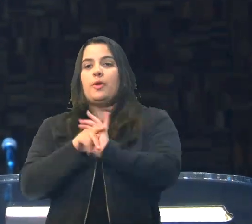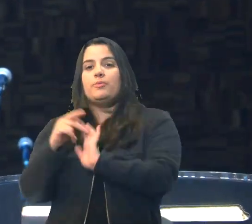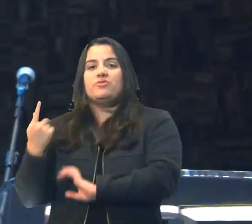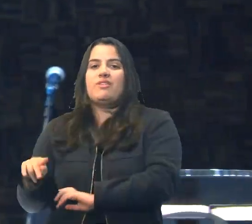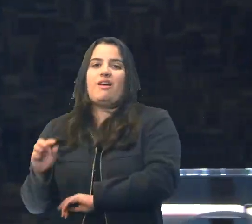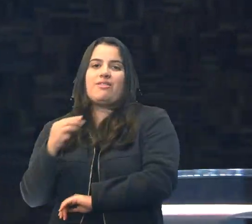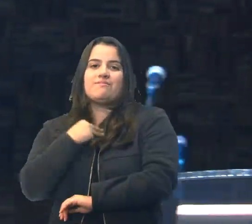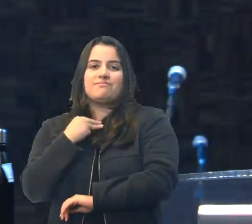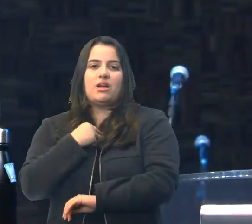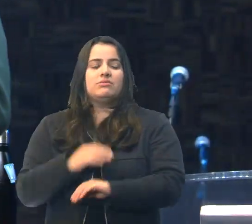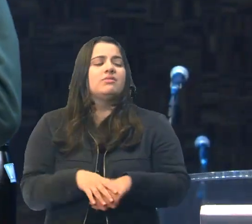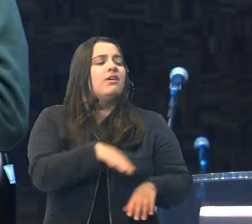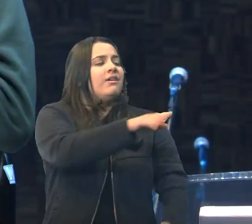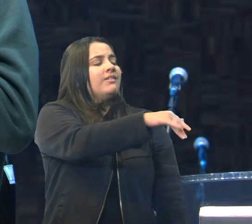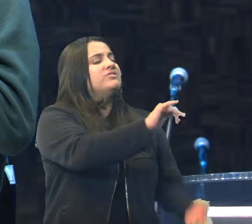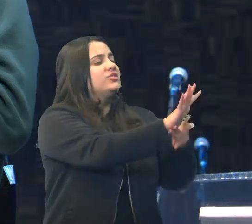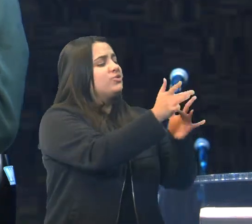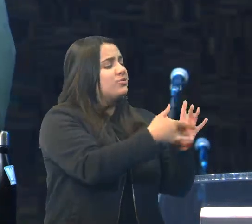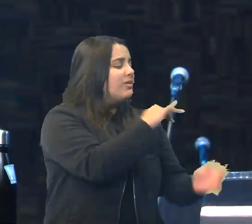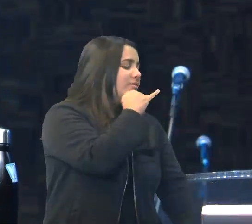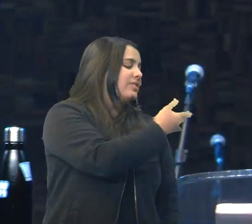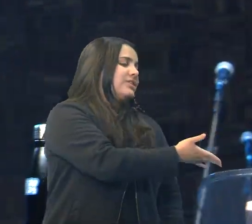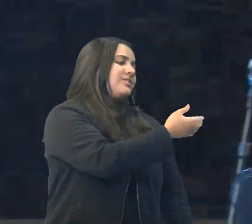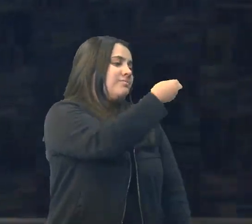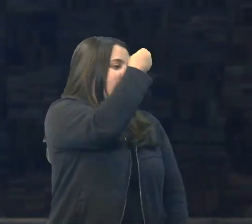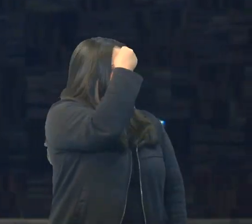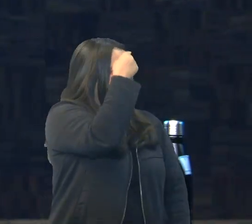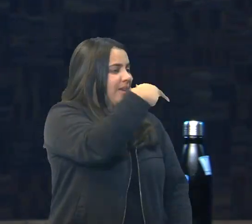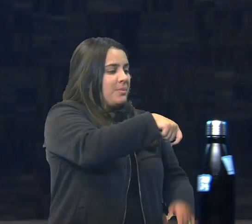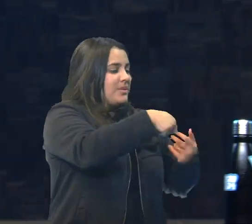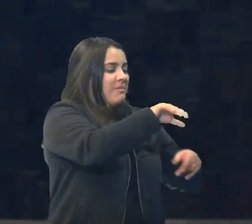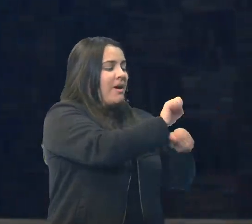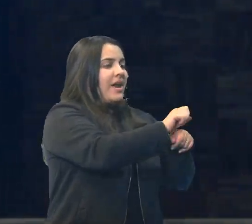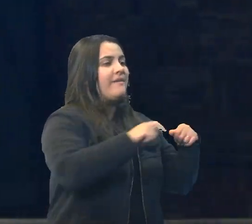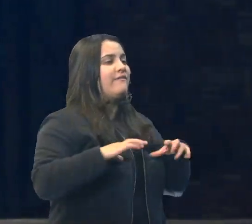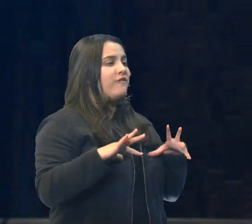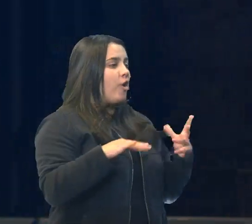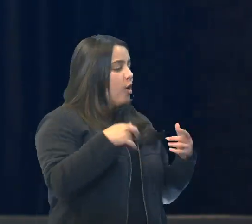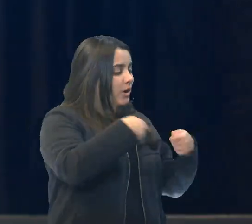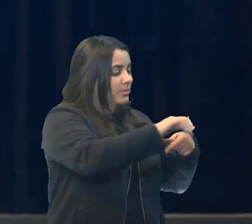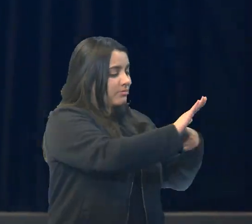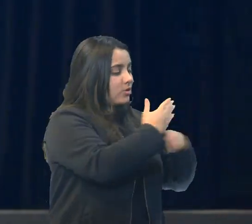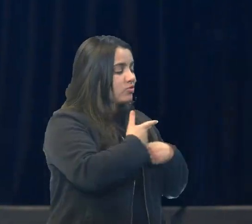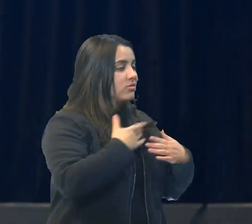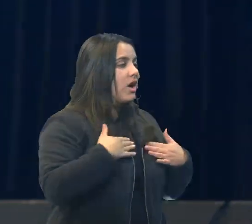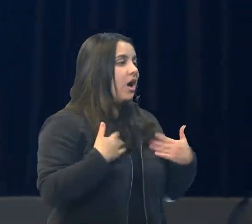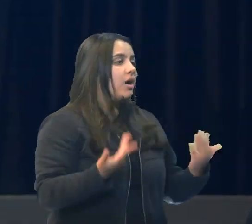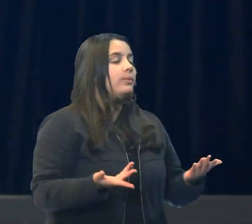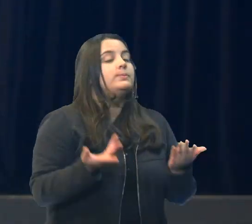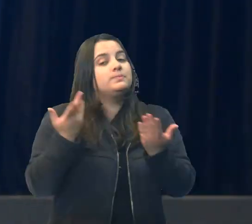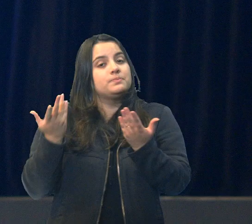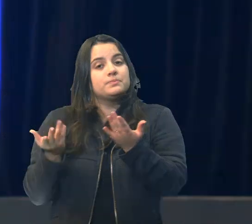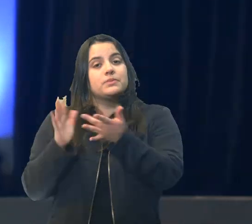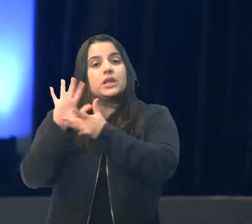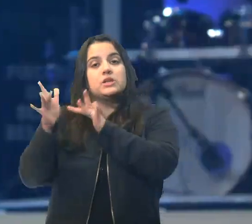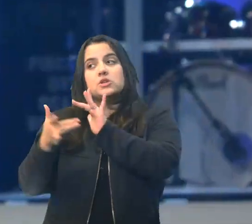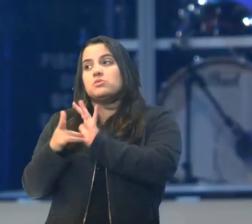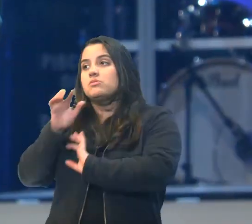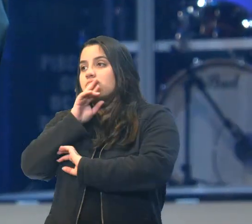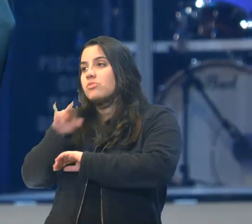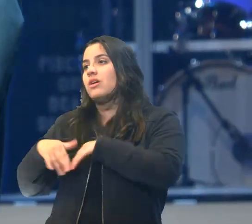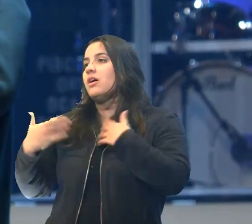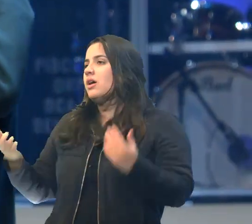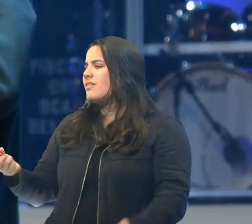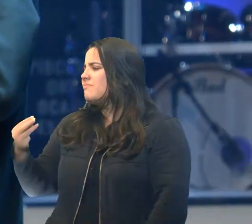Jesus, fala para minha irmã, para ela parar de ser folgada e vir me ajudar. E aí Jesus, ele vai lá e responde: